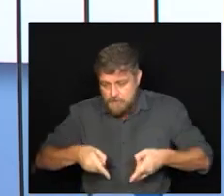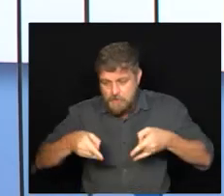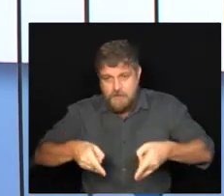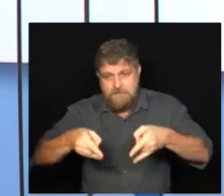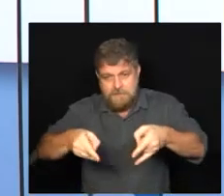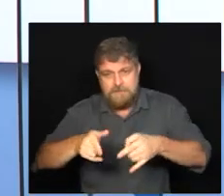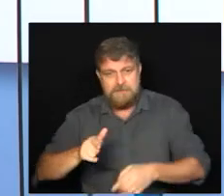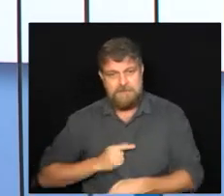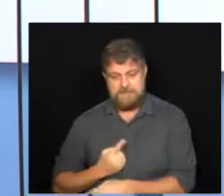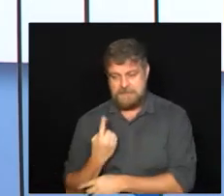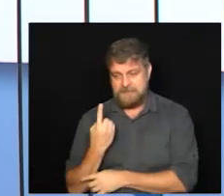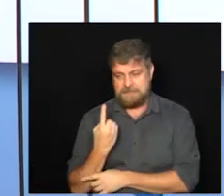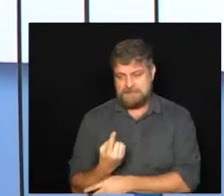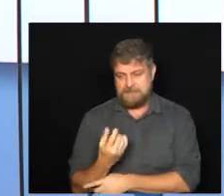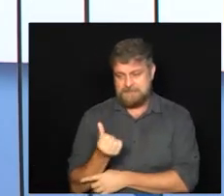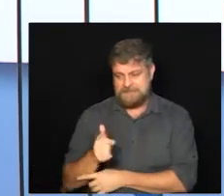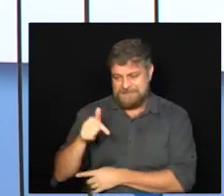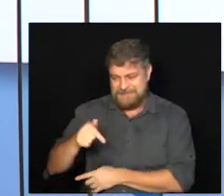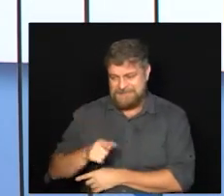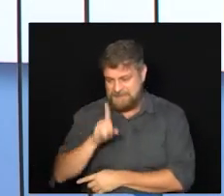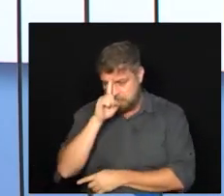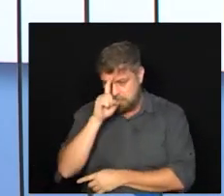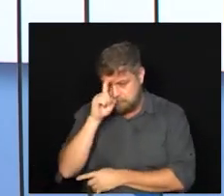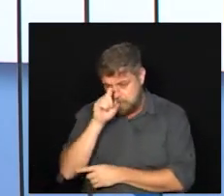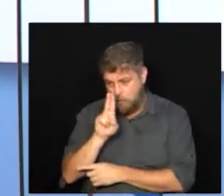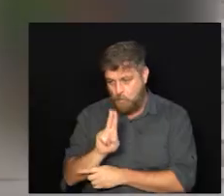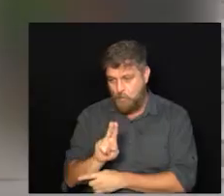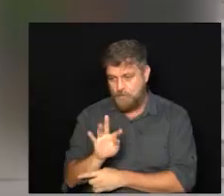sendo 167 de UTI.